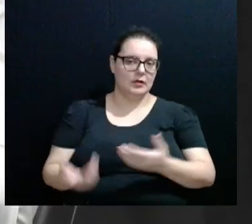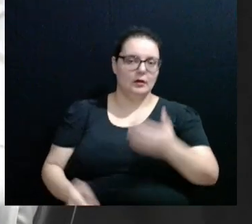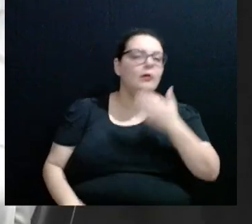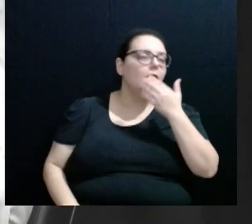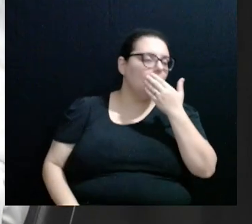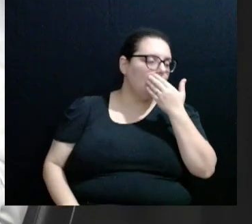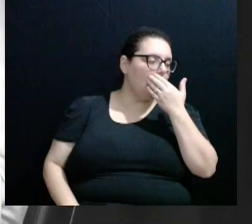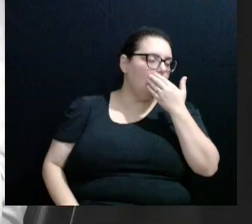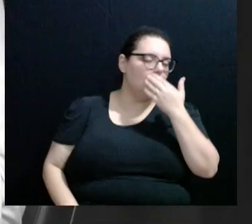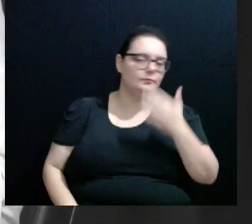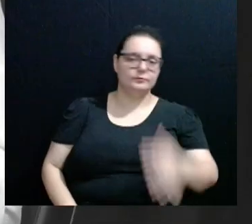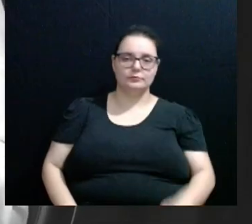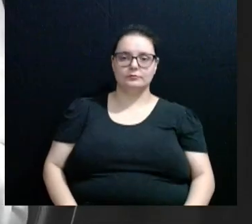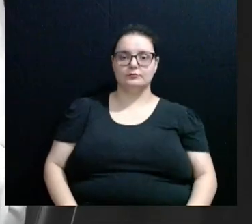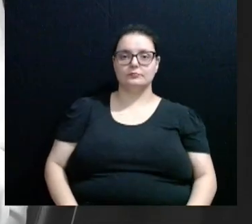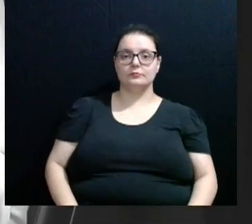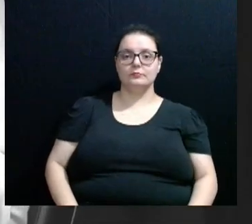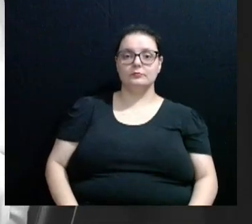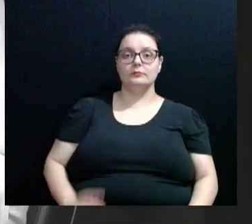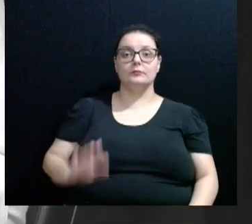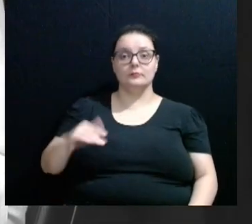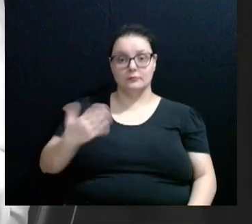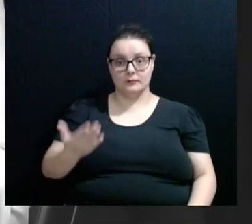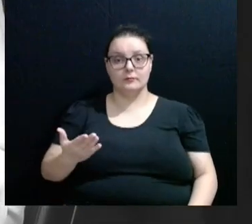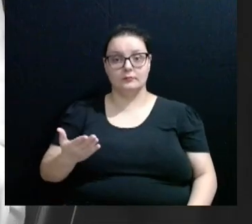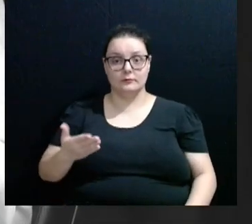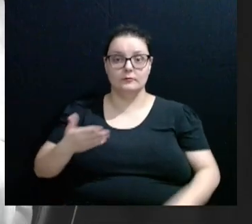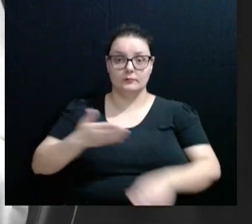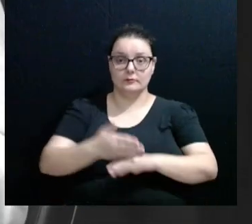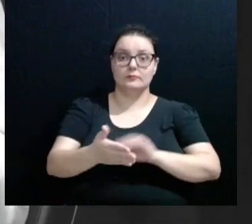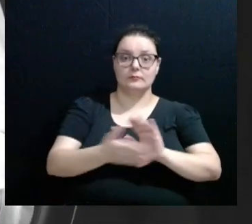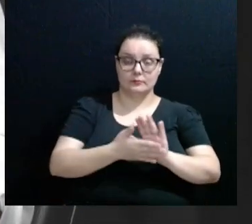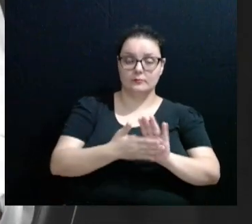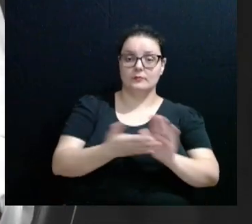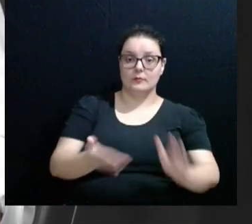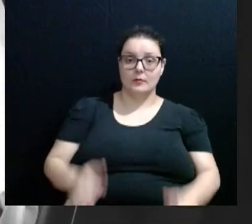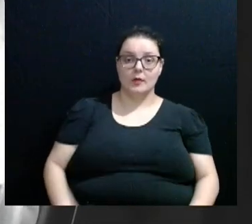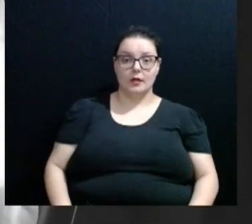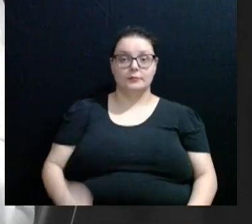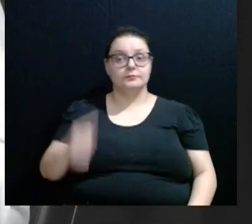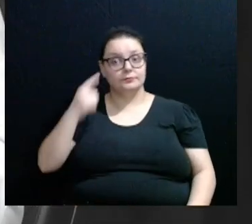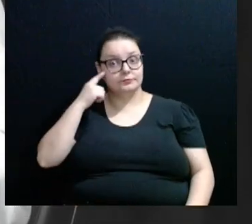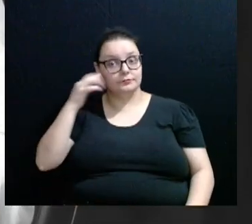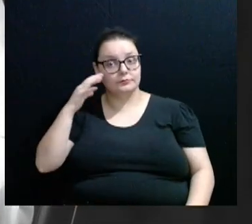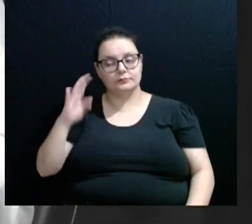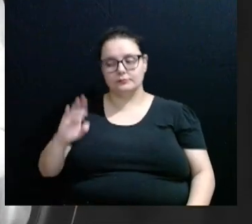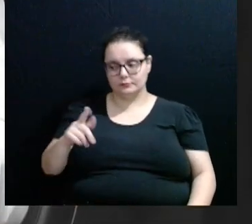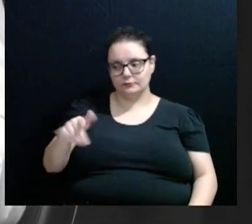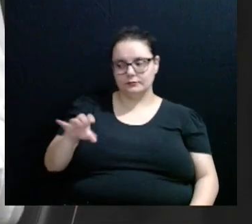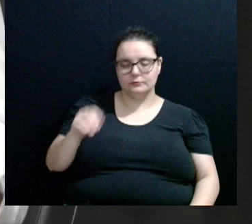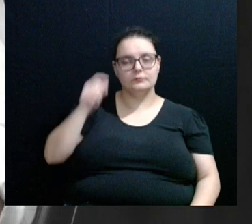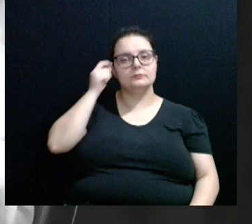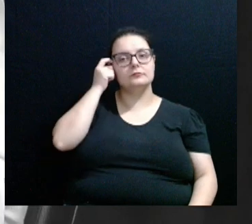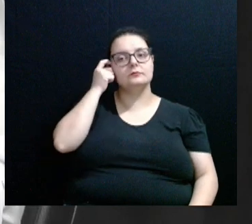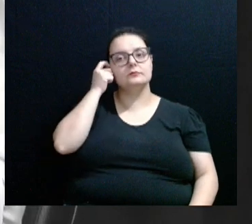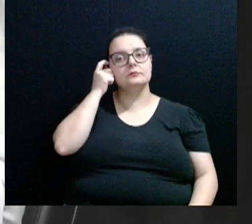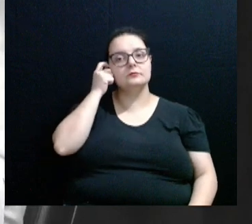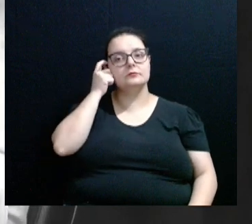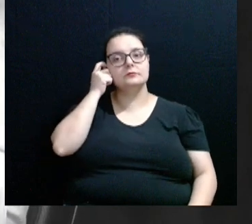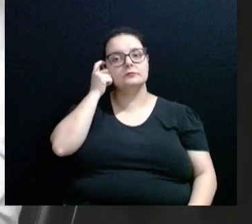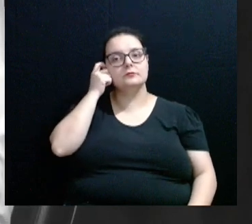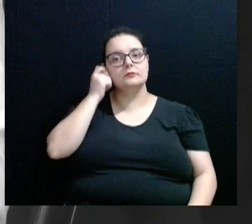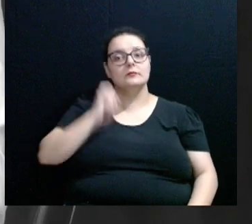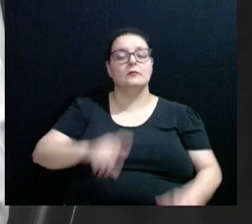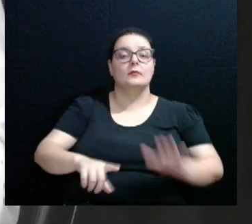da universidade. E aí, quando eu entrei com esse propósito, falei assim, a gente colocar, pensando em Barão Geraldo, pensando a gente colocar a lei da perturbação do